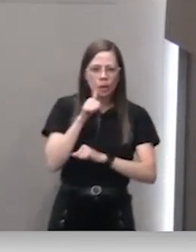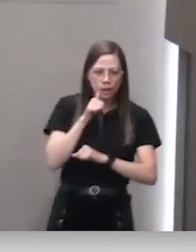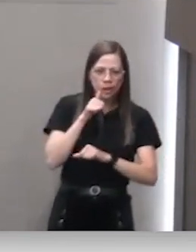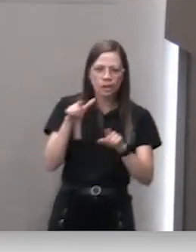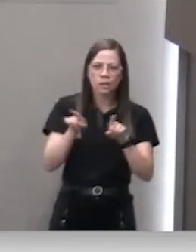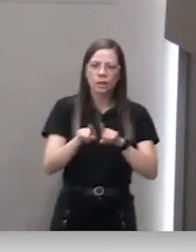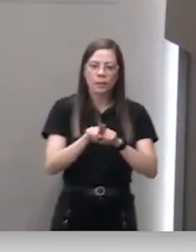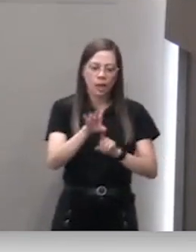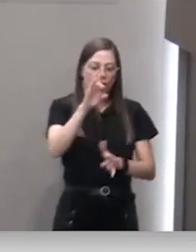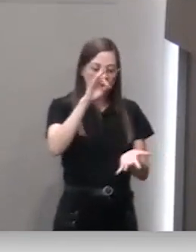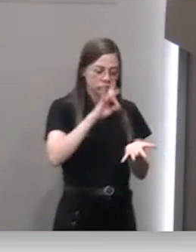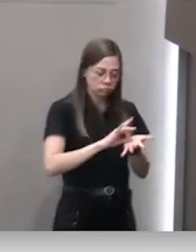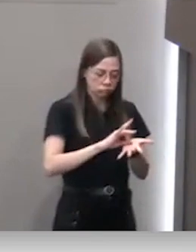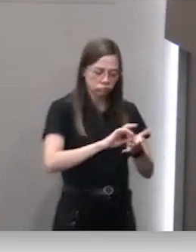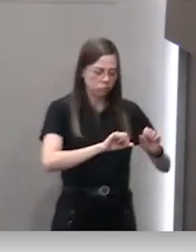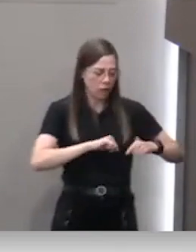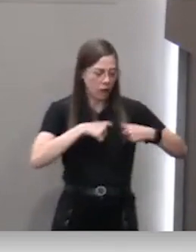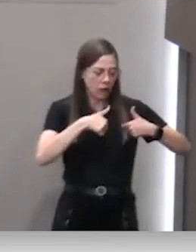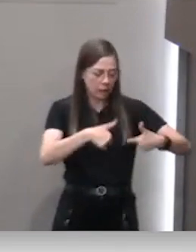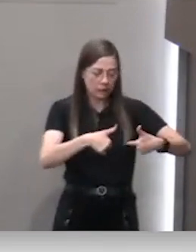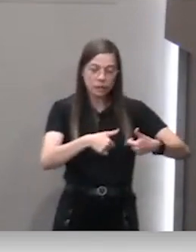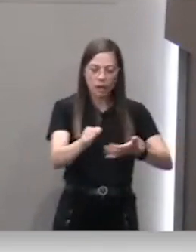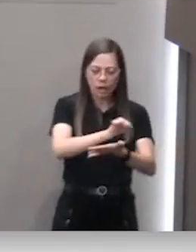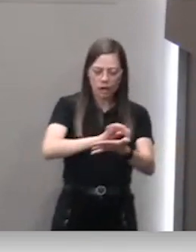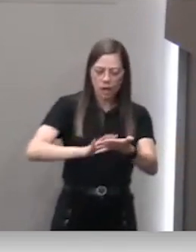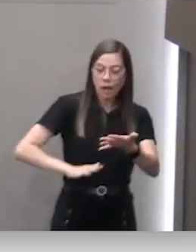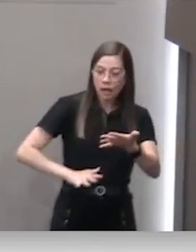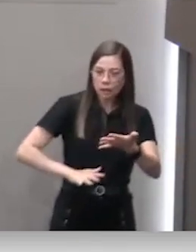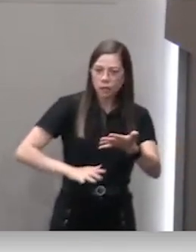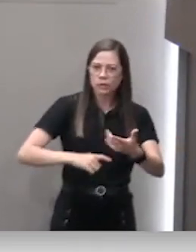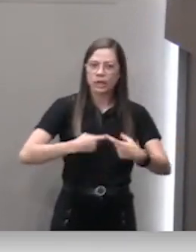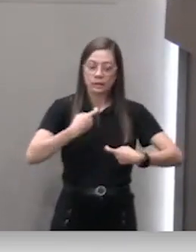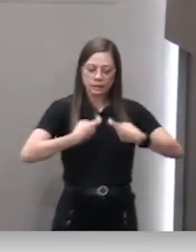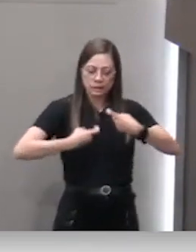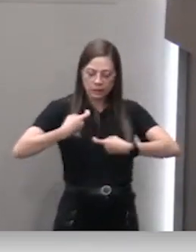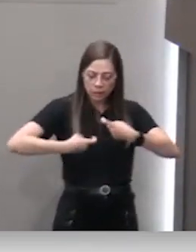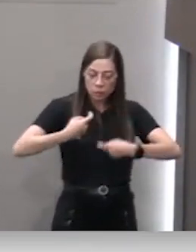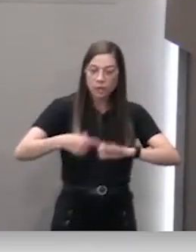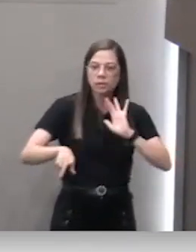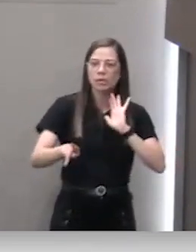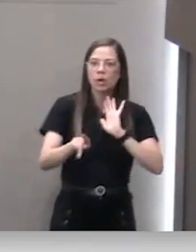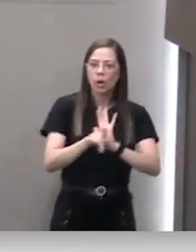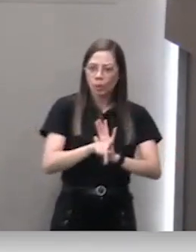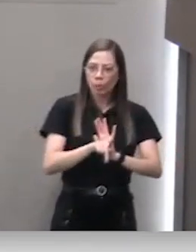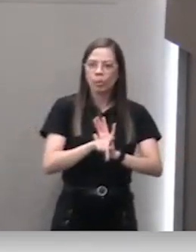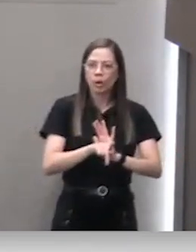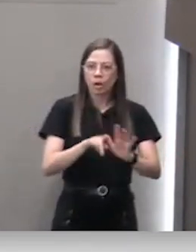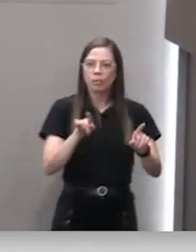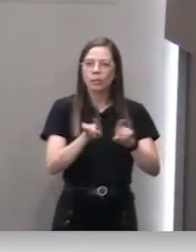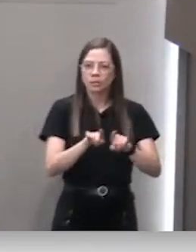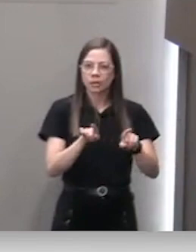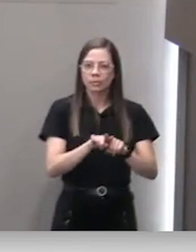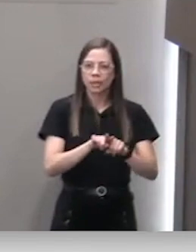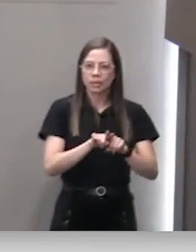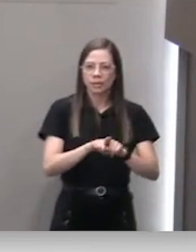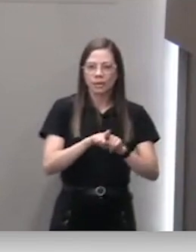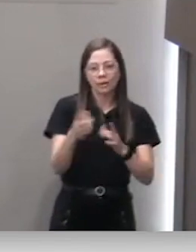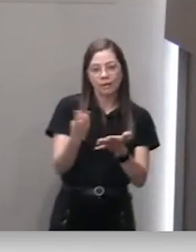Legitima ações e atividades sexuais que são consideradas até mesmo perversões.